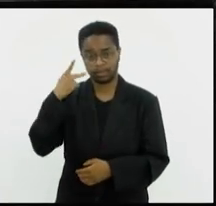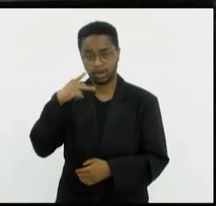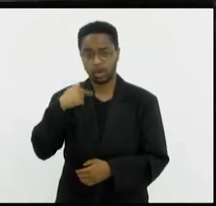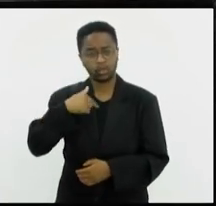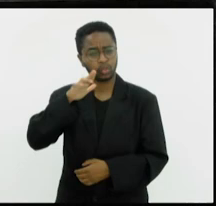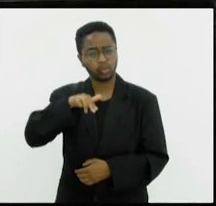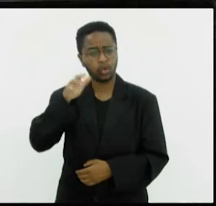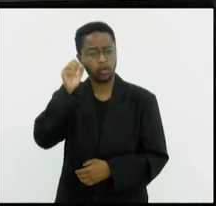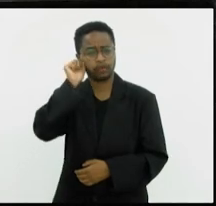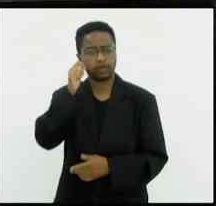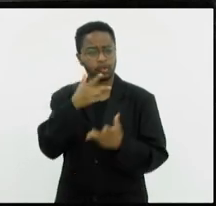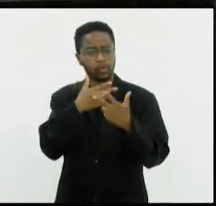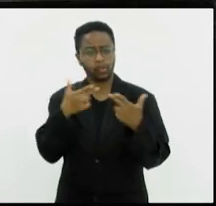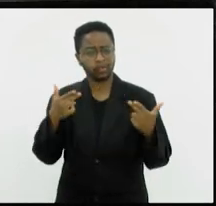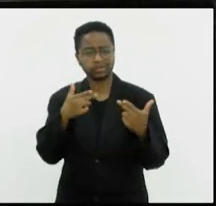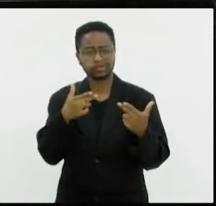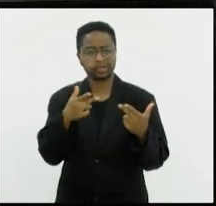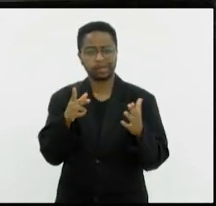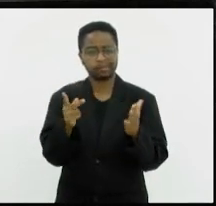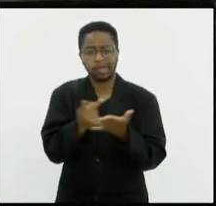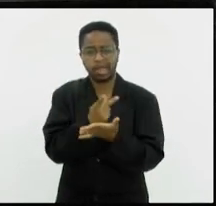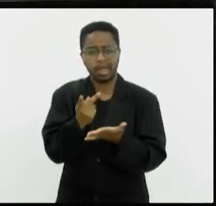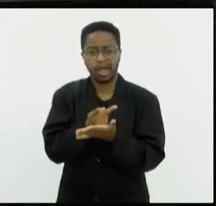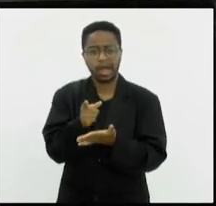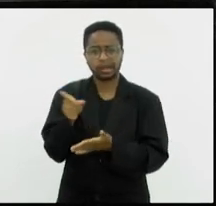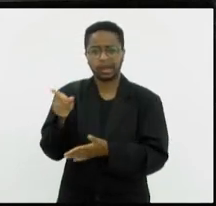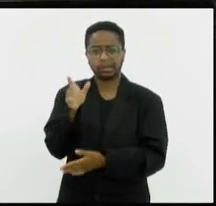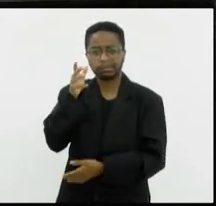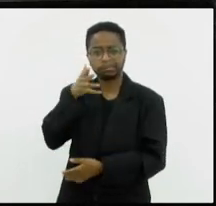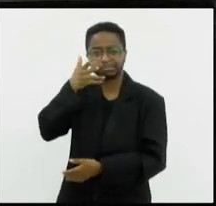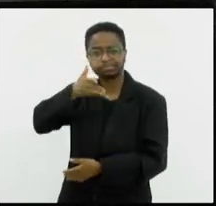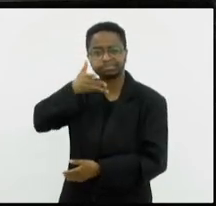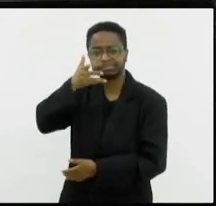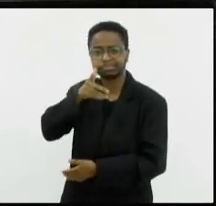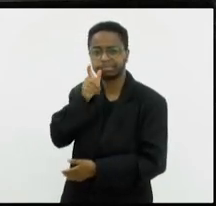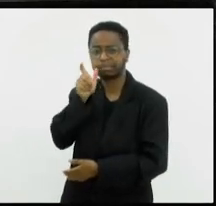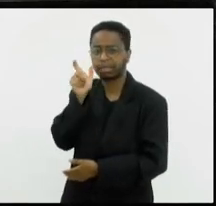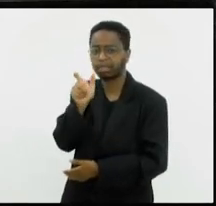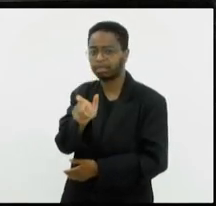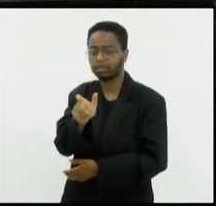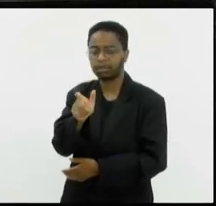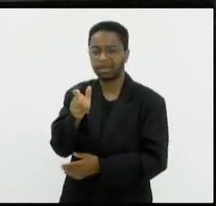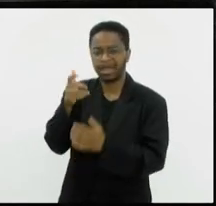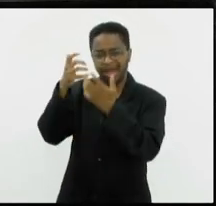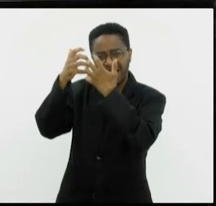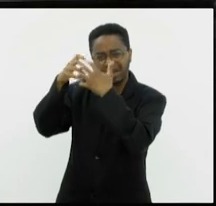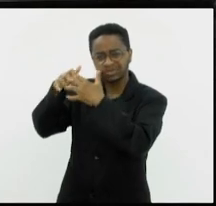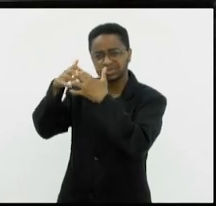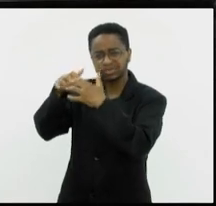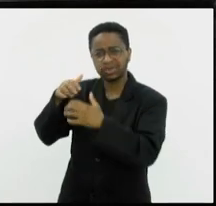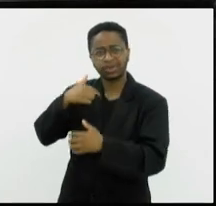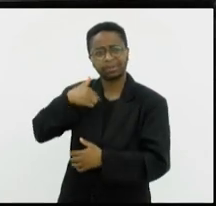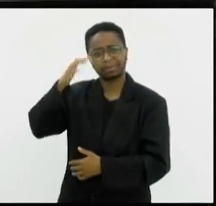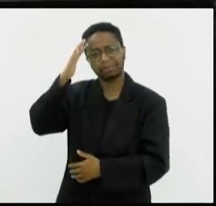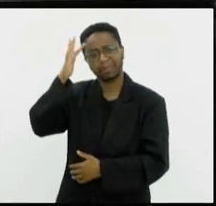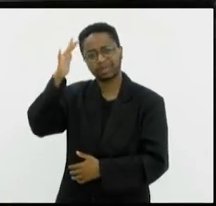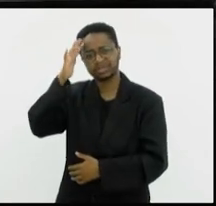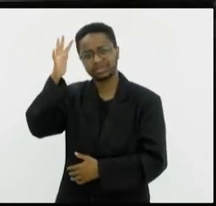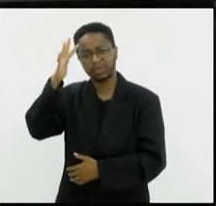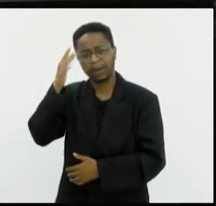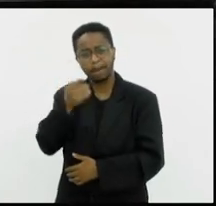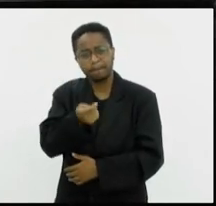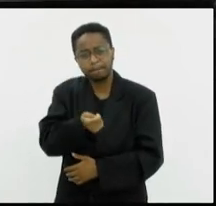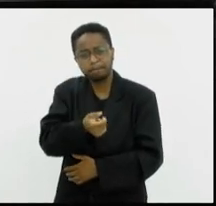bobagem sair de uma boca aquele raciocínio Eu Eu presumo que aqueles poucos